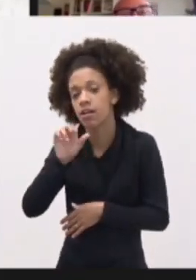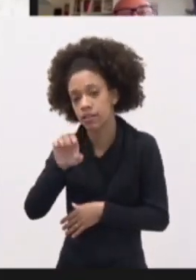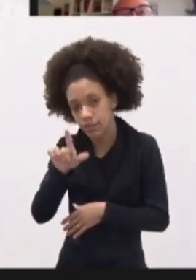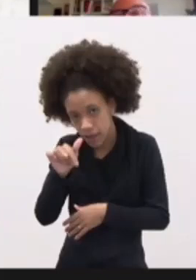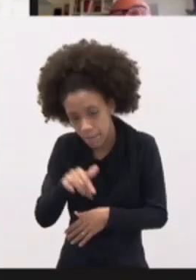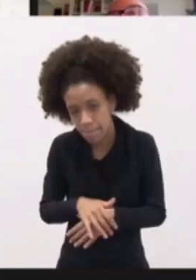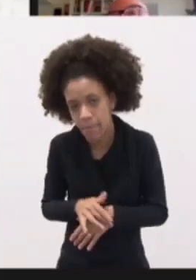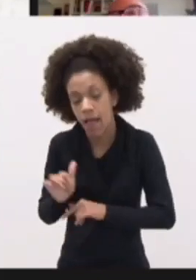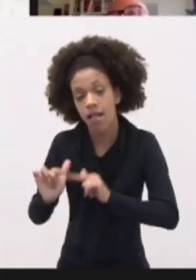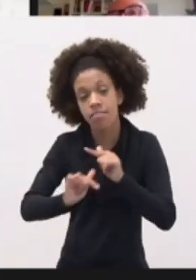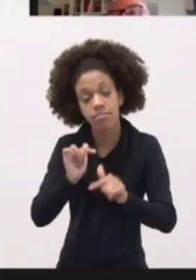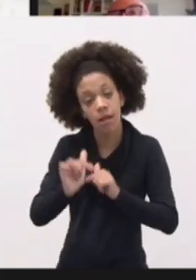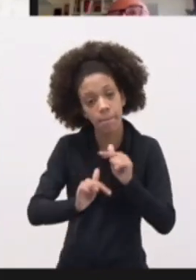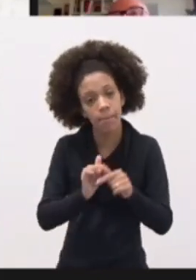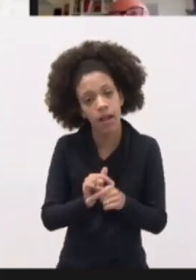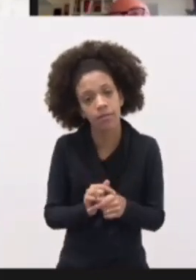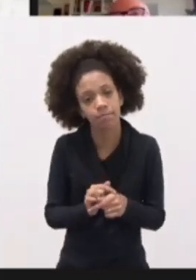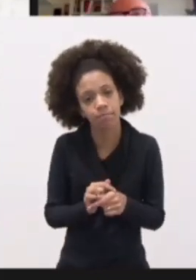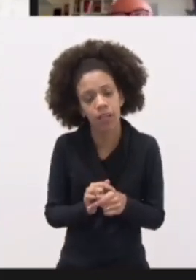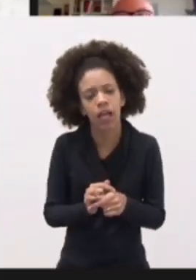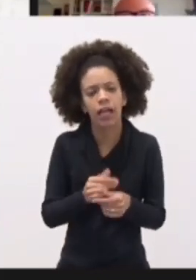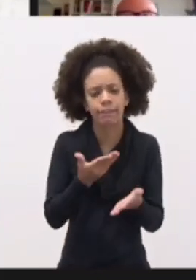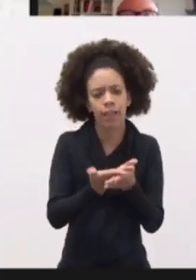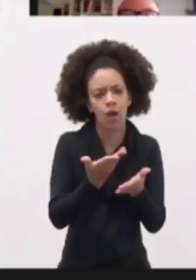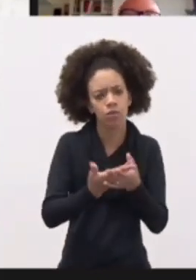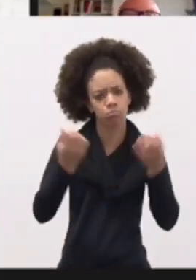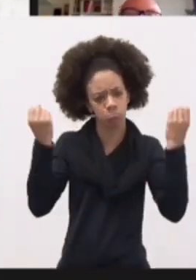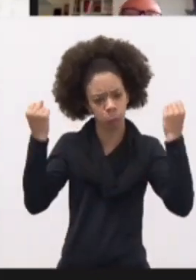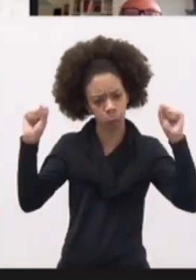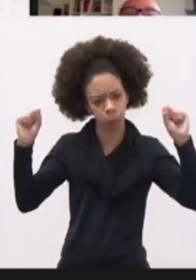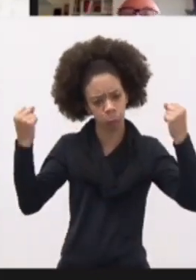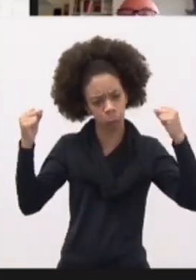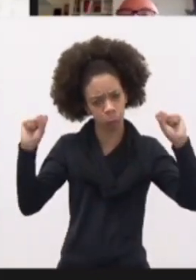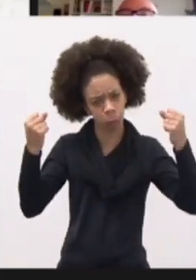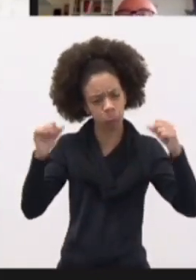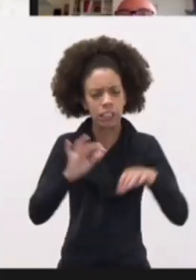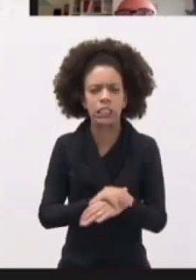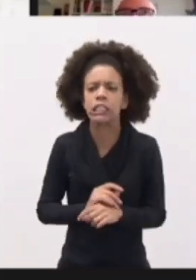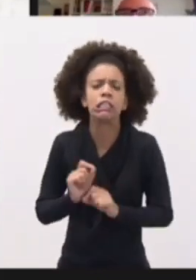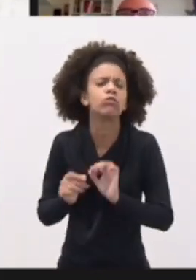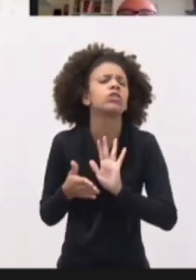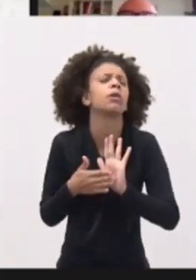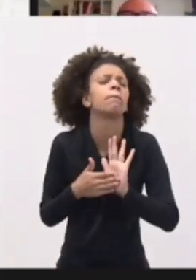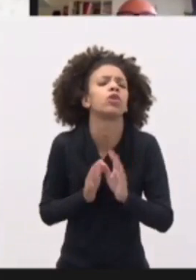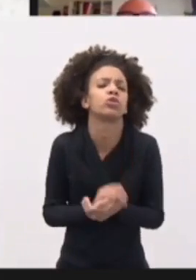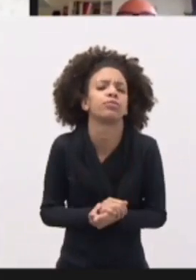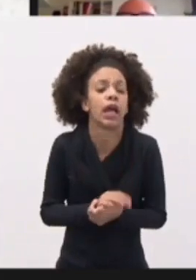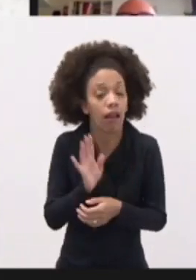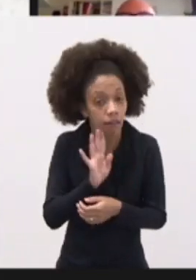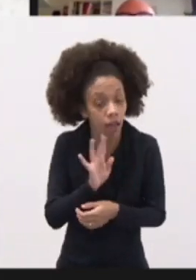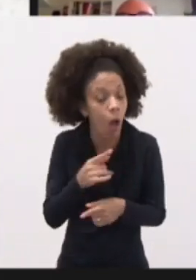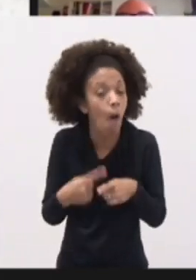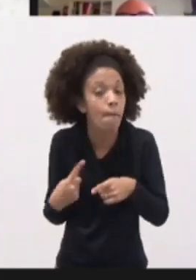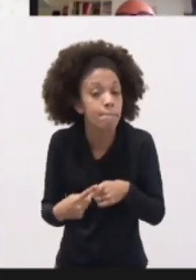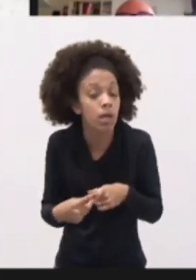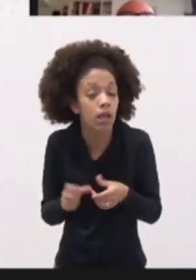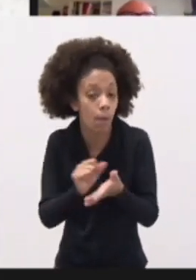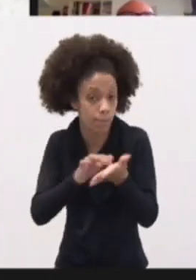ele é um professor da área de educação física, né? E o que ele propôs? É super legal porque, assim, é uma atividade